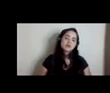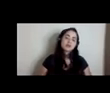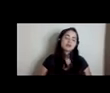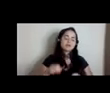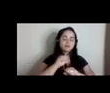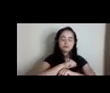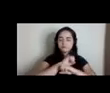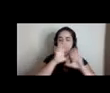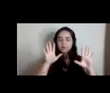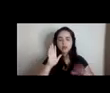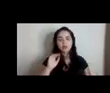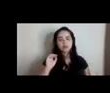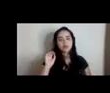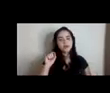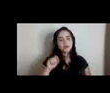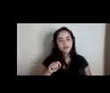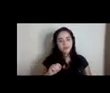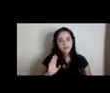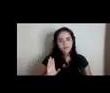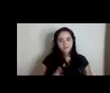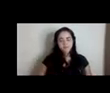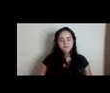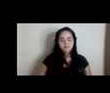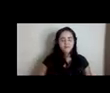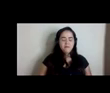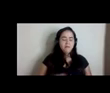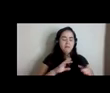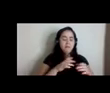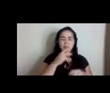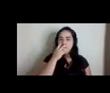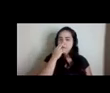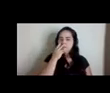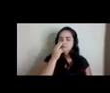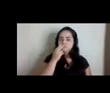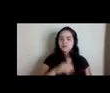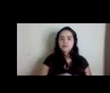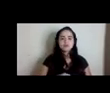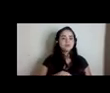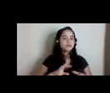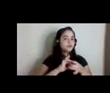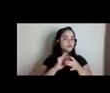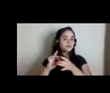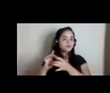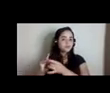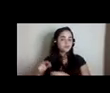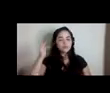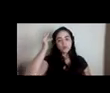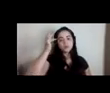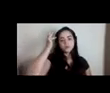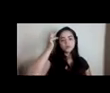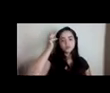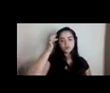explicitados aqui. O multiculturalismo eu coloco como uma corrente filosófica mesmo, uma corrente filosófica e cultural